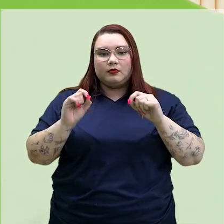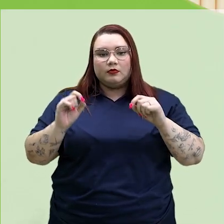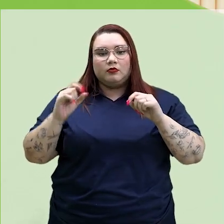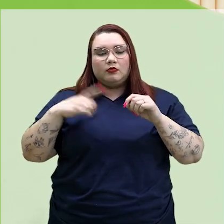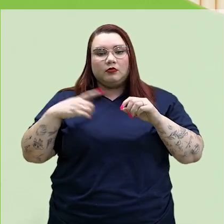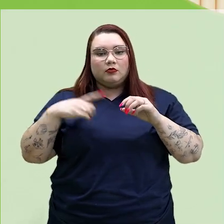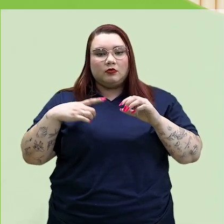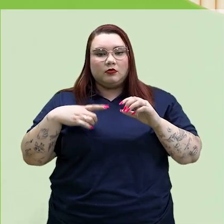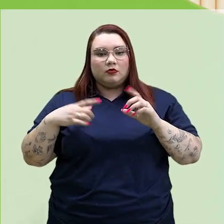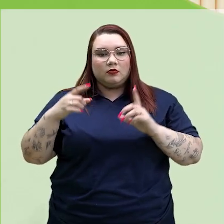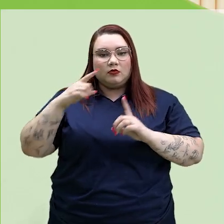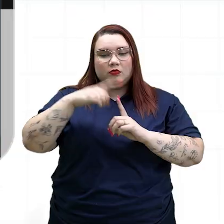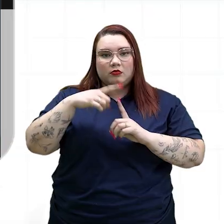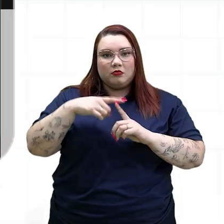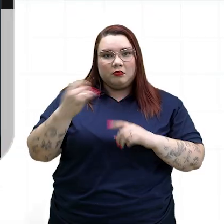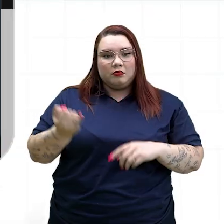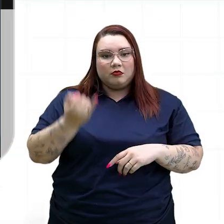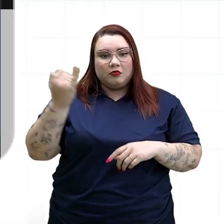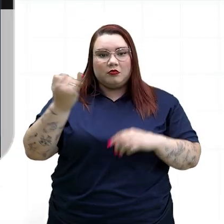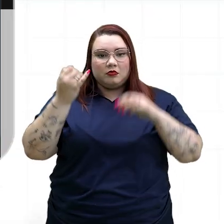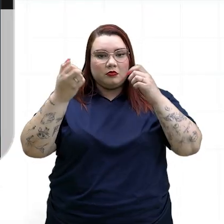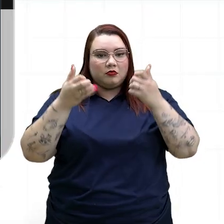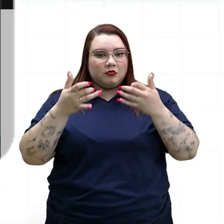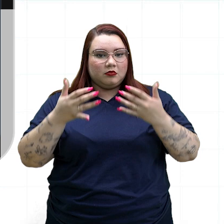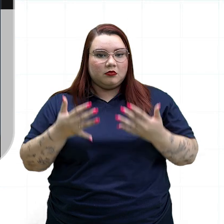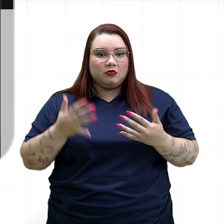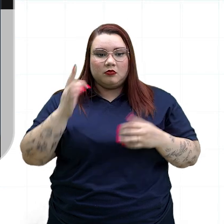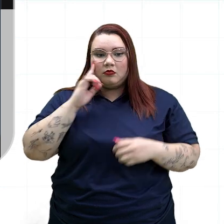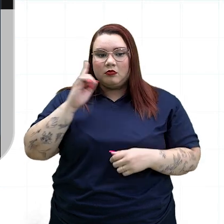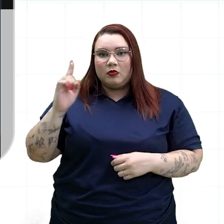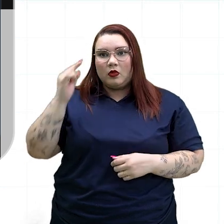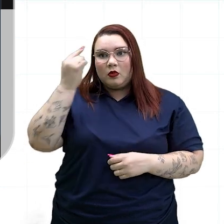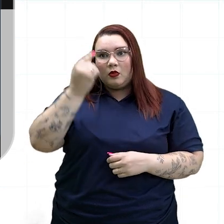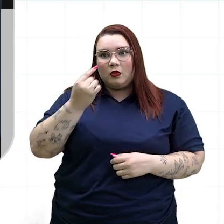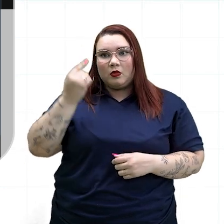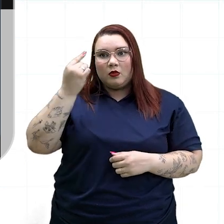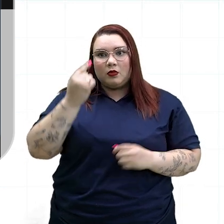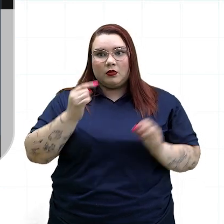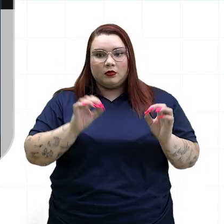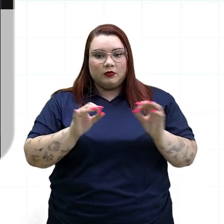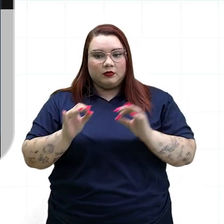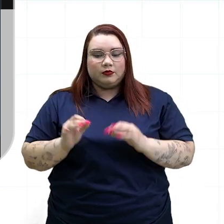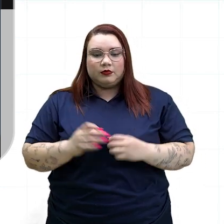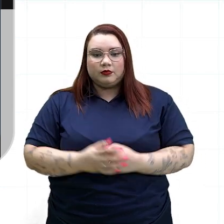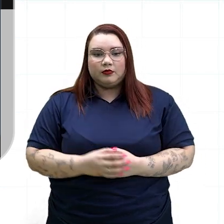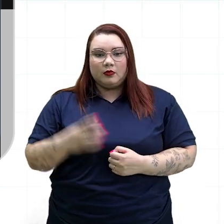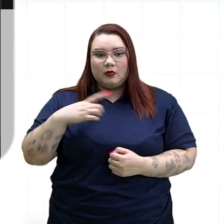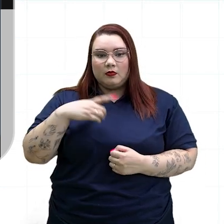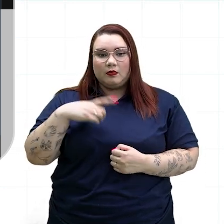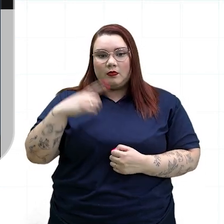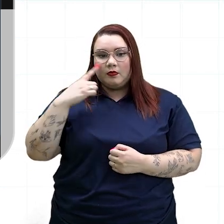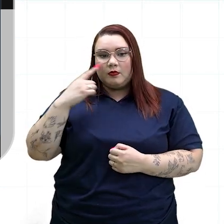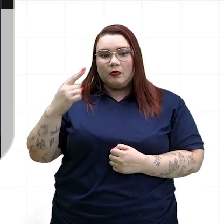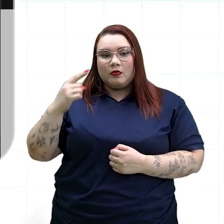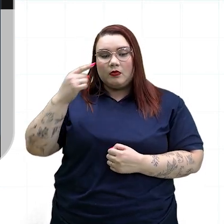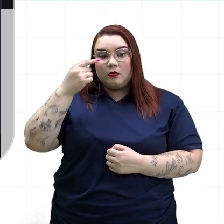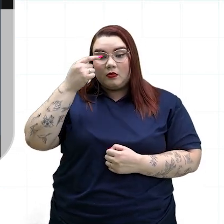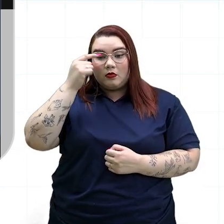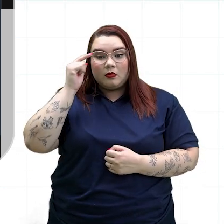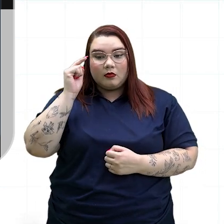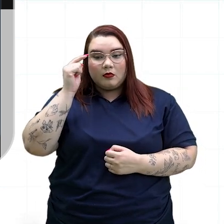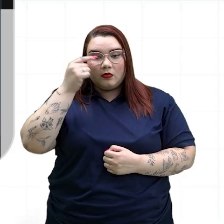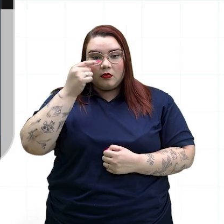animação muito importante que vai envolver aí o olho humano. Olha só. Temos aqui a pálpebra,